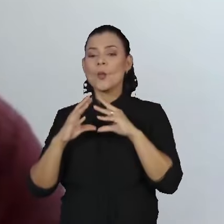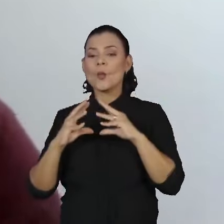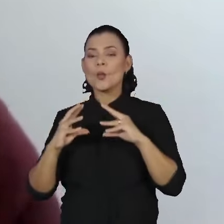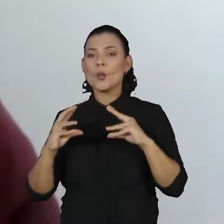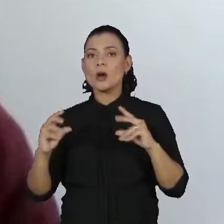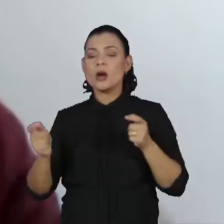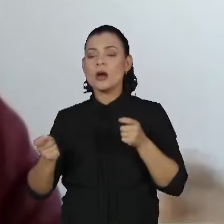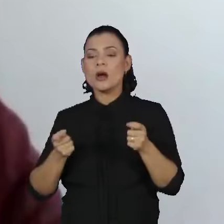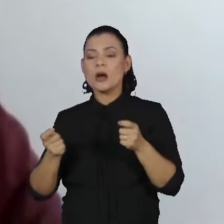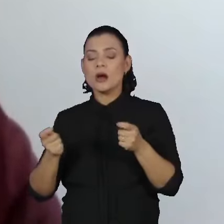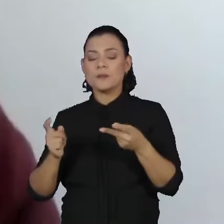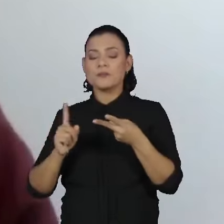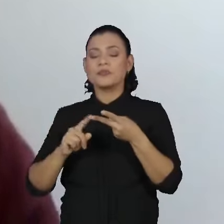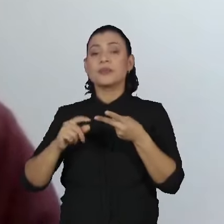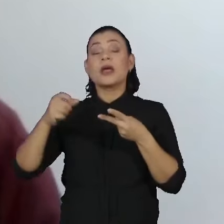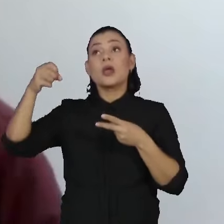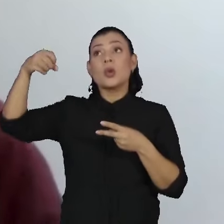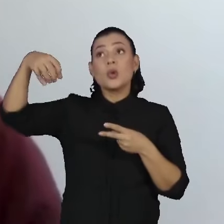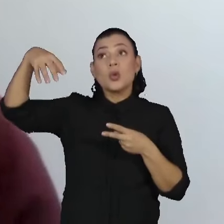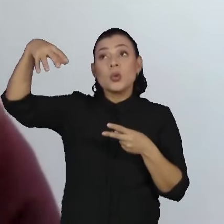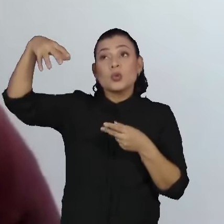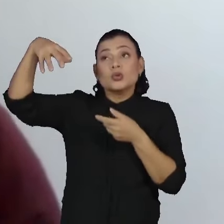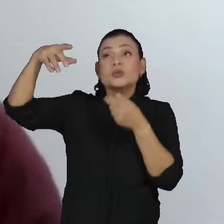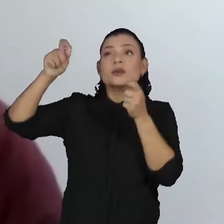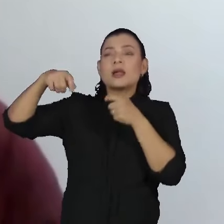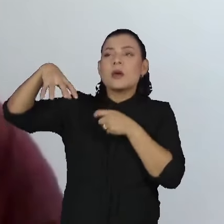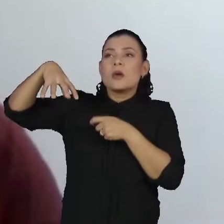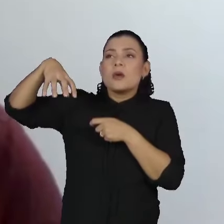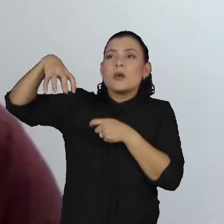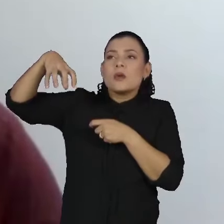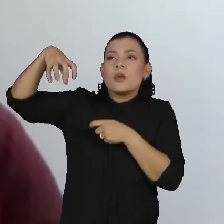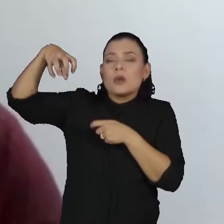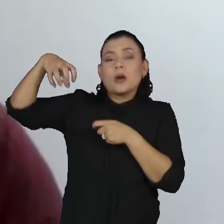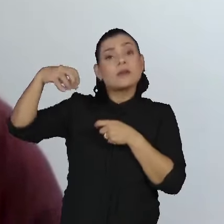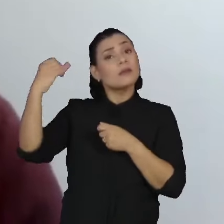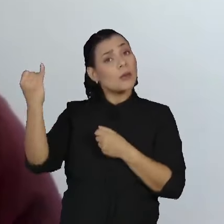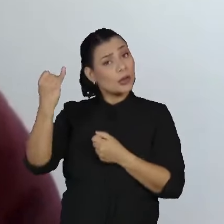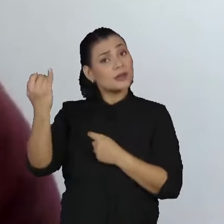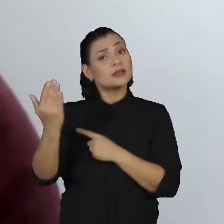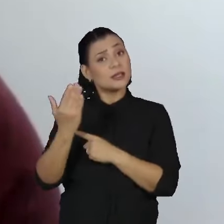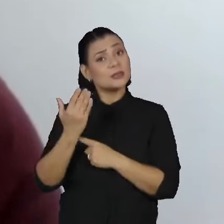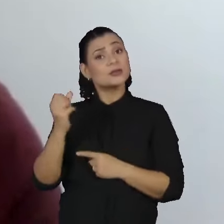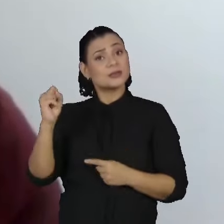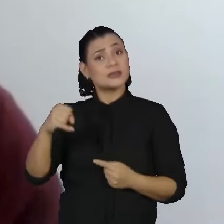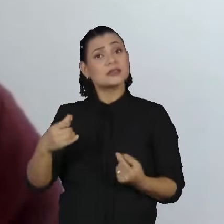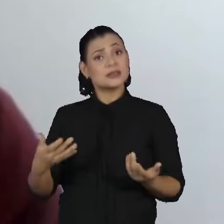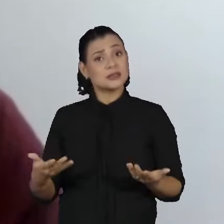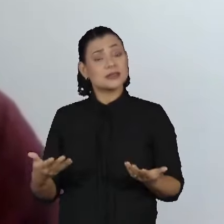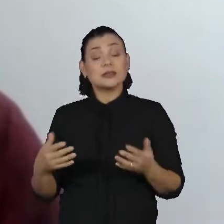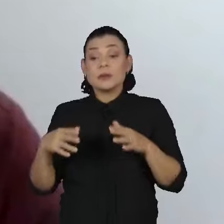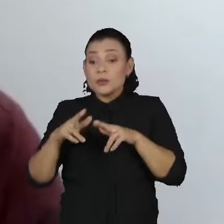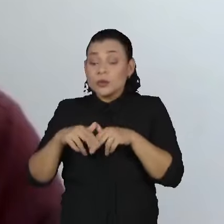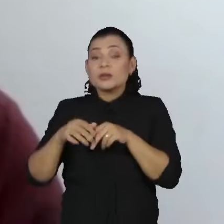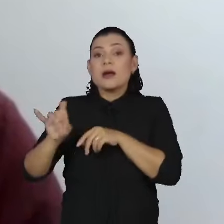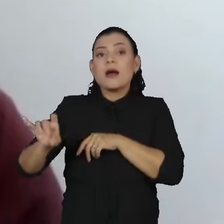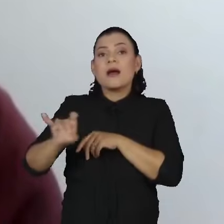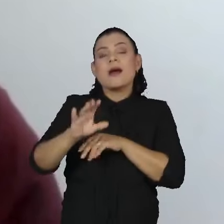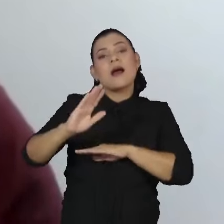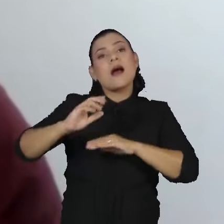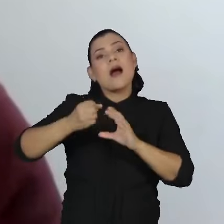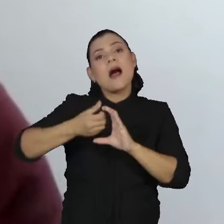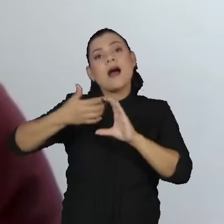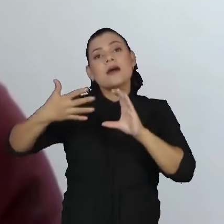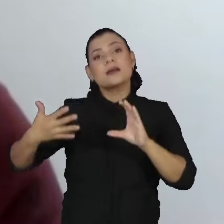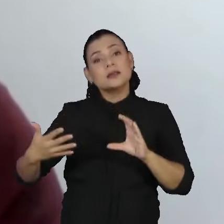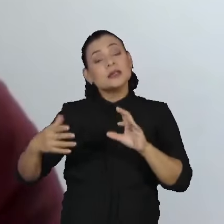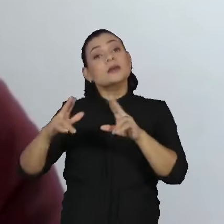ser controlado, essa iluminação pode ser regulada, já é um passo fundamental. Além do que também entender de que forma